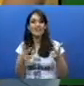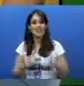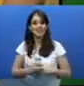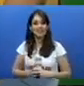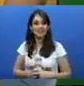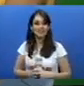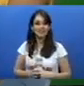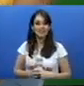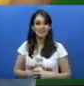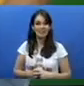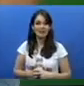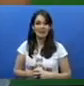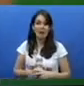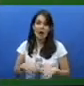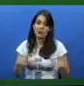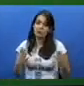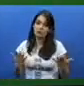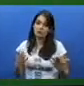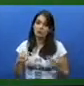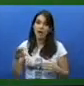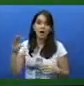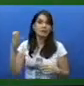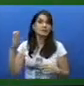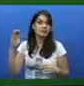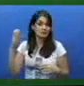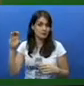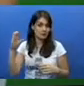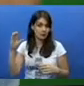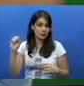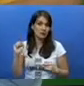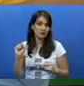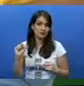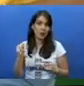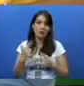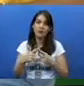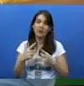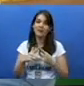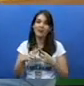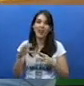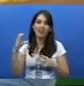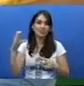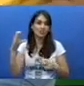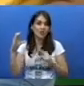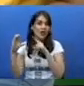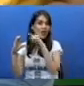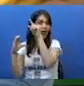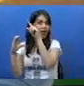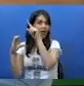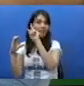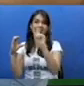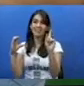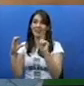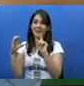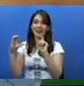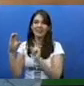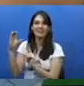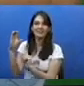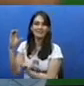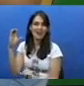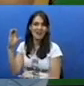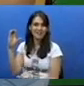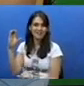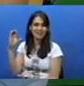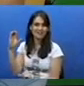não ser que seja a cedilha, que transforma o C em